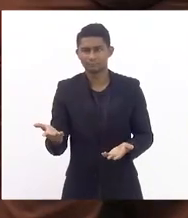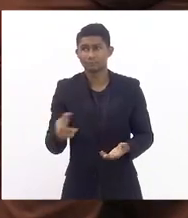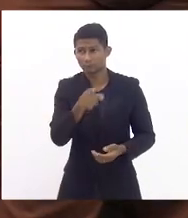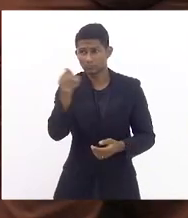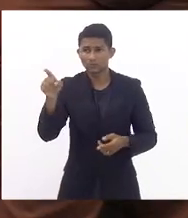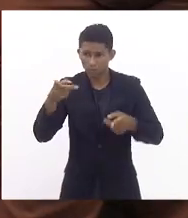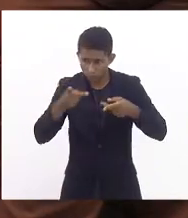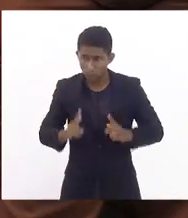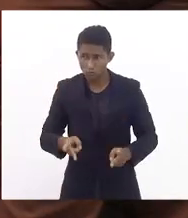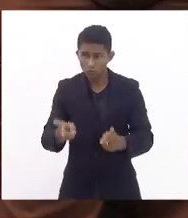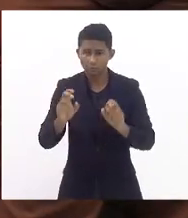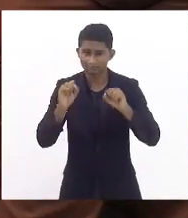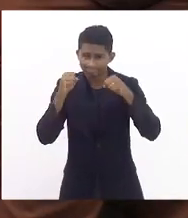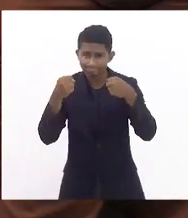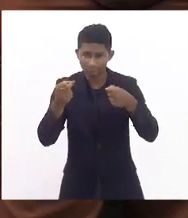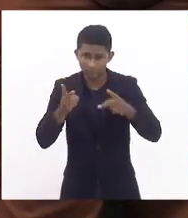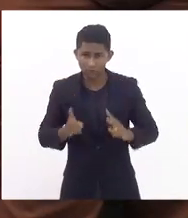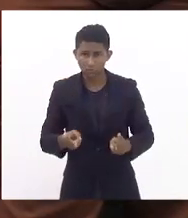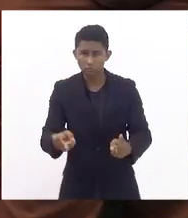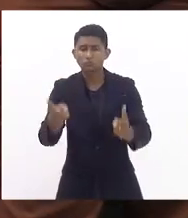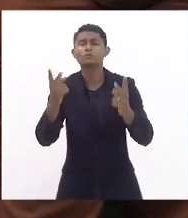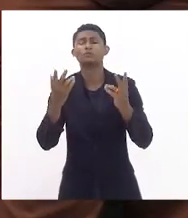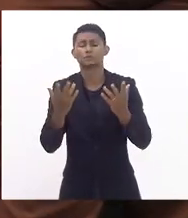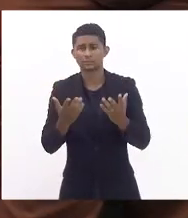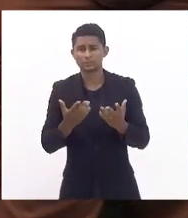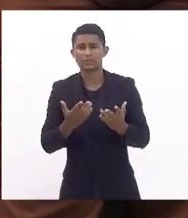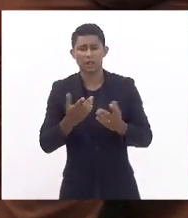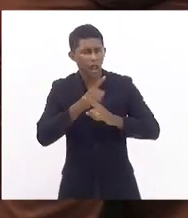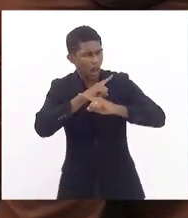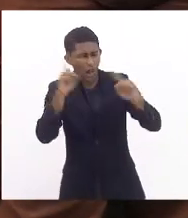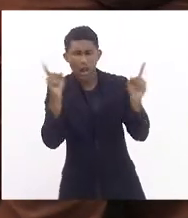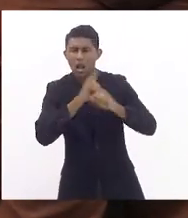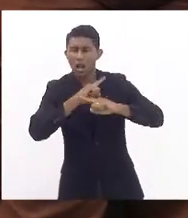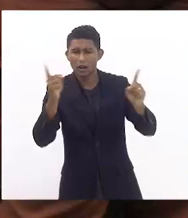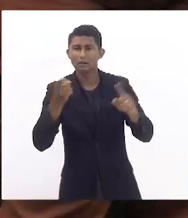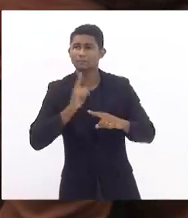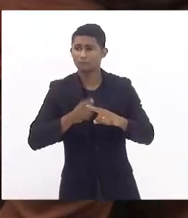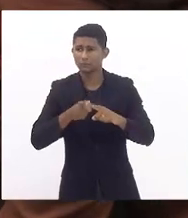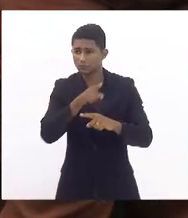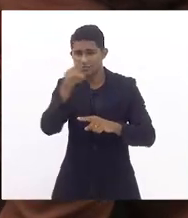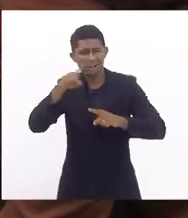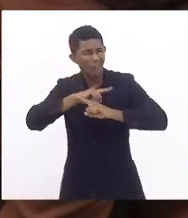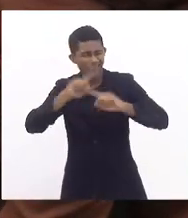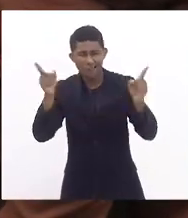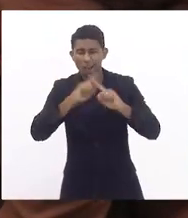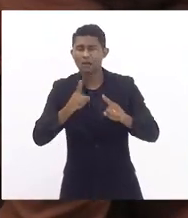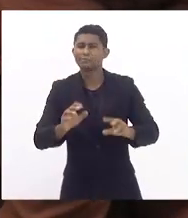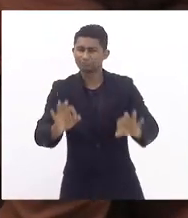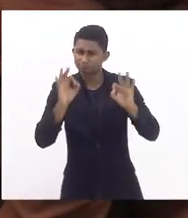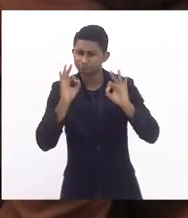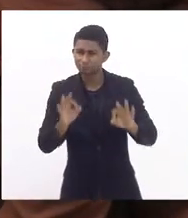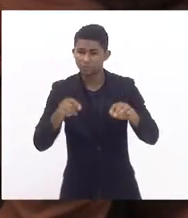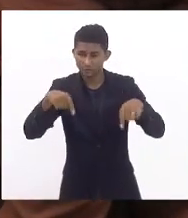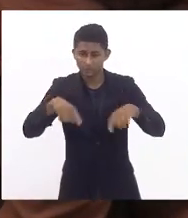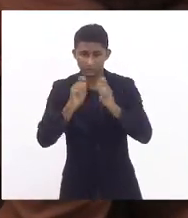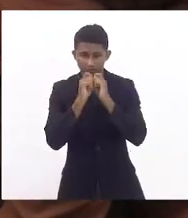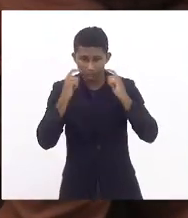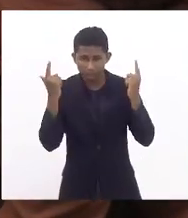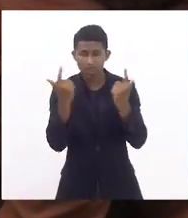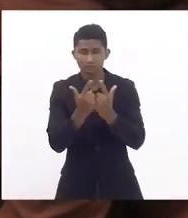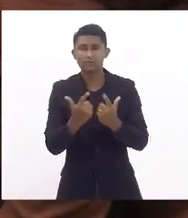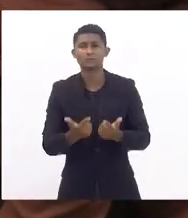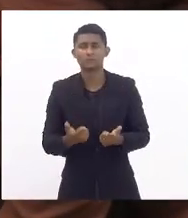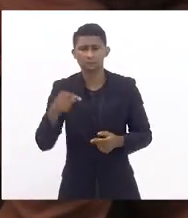se organizando, continuem pressionando, que a pressão de vocês faz muita diferença. A Assembleia Legislativa